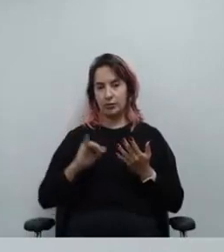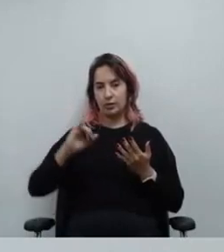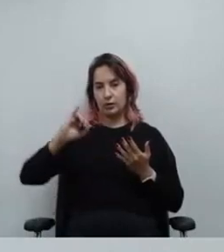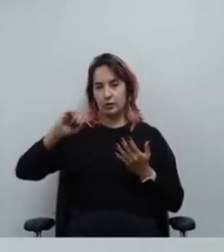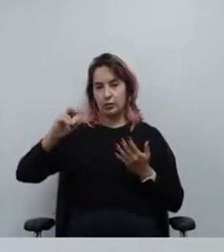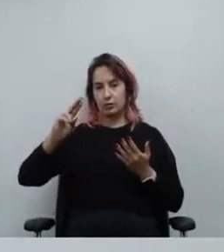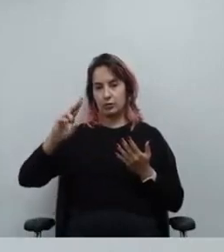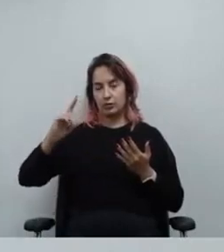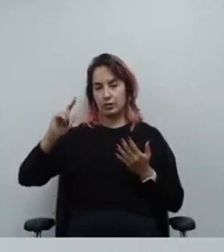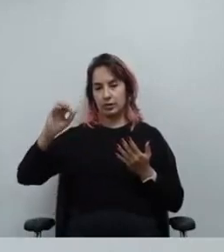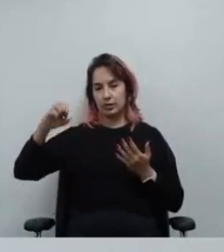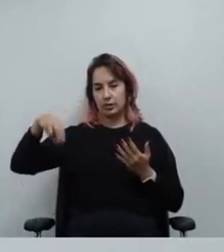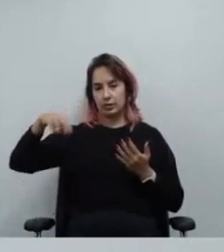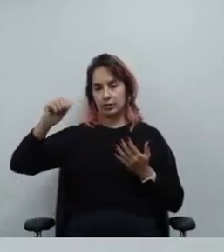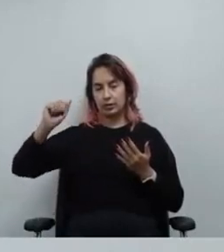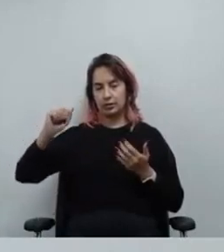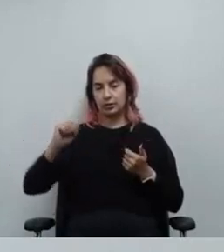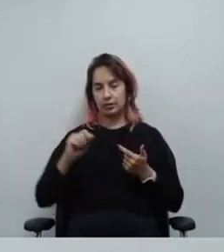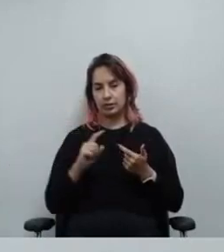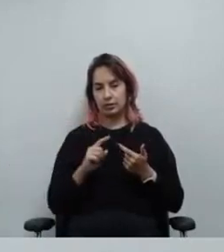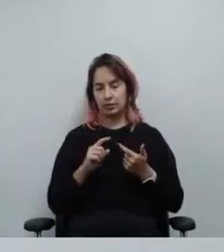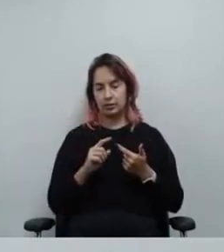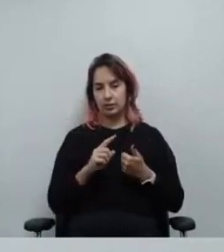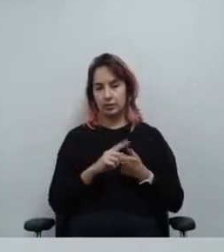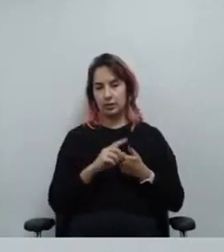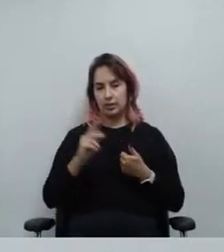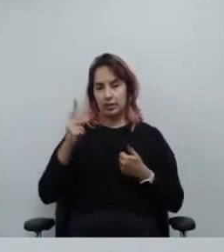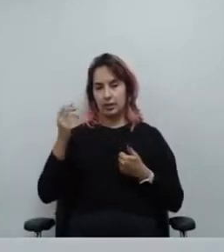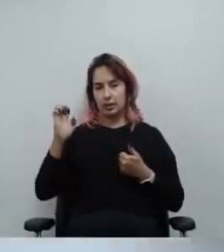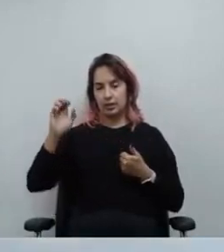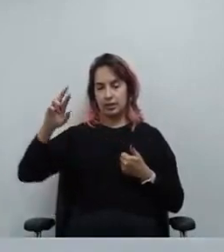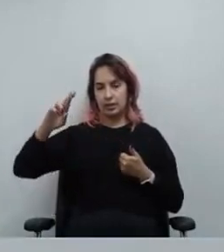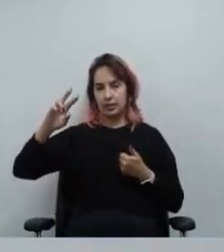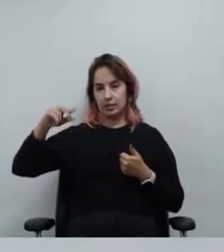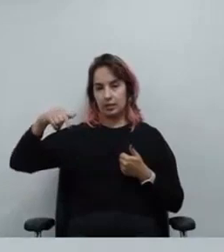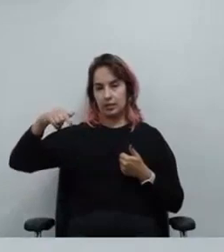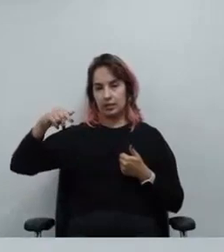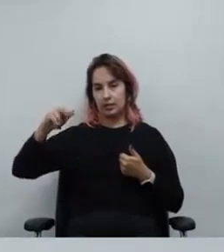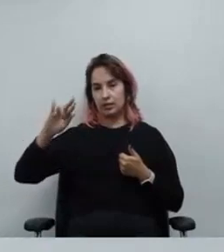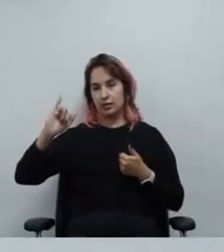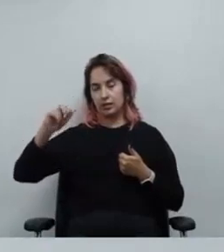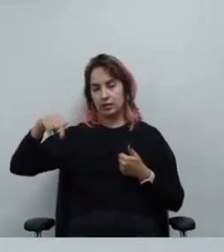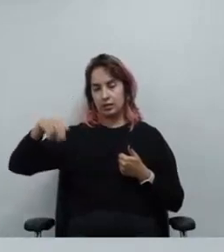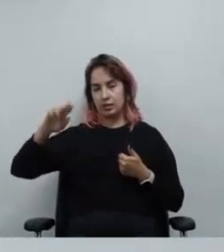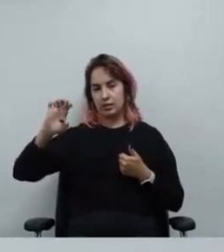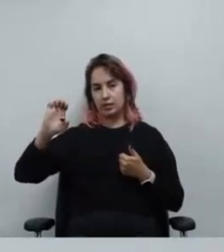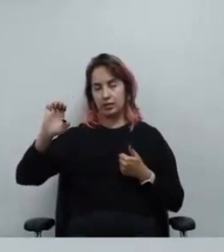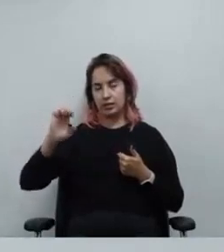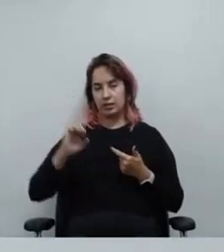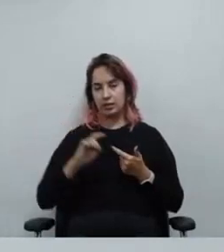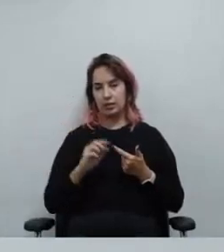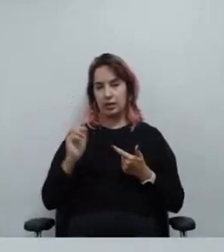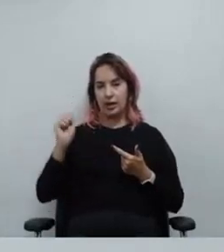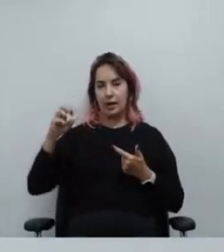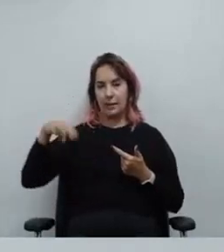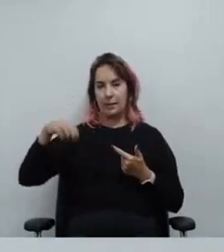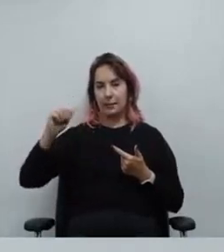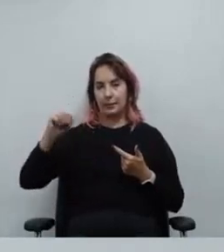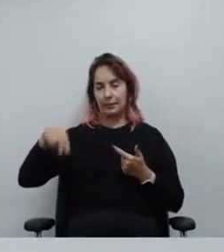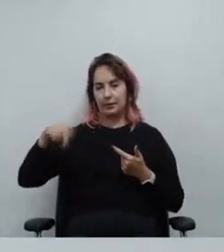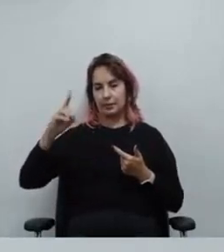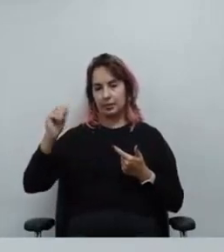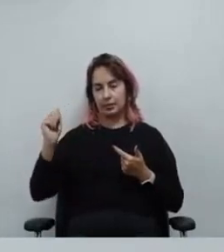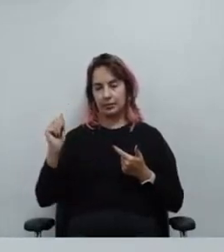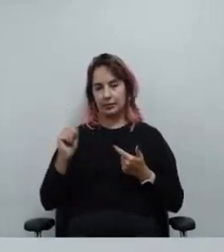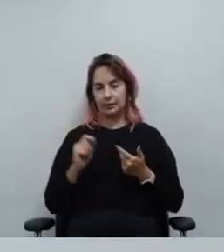Juliana Santoro Belangeiro, Henrique Daer de Santa Rosa, Amanda Martins Soares